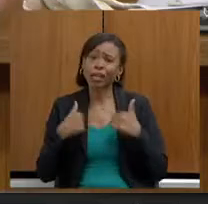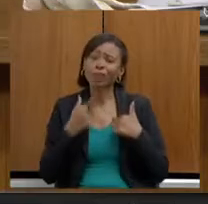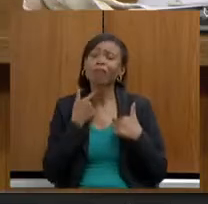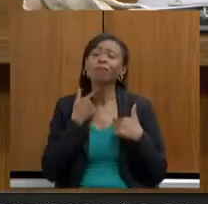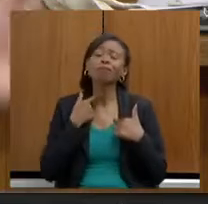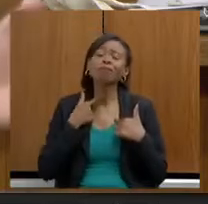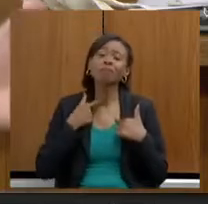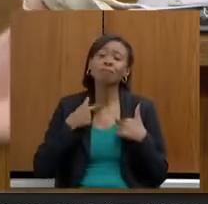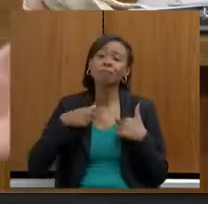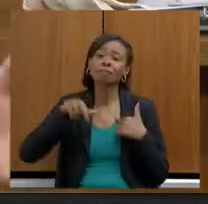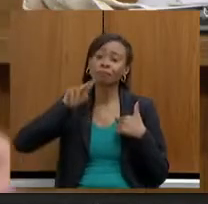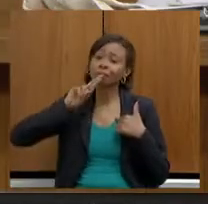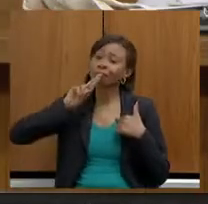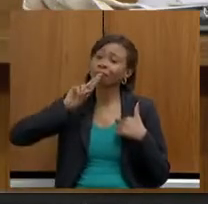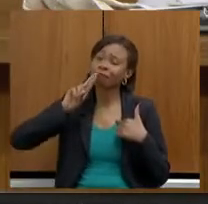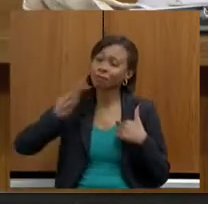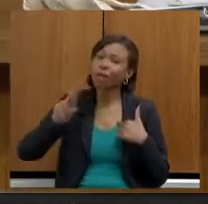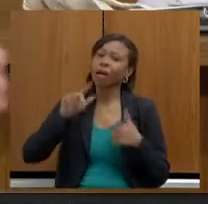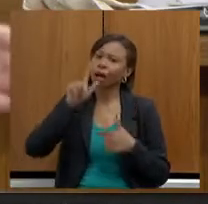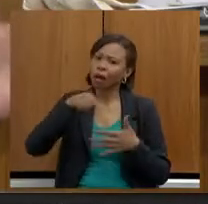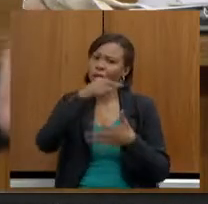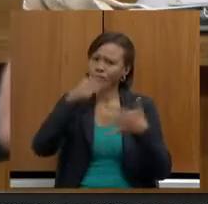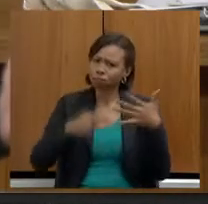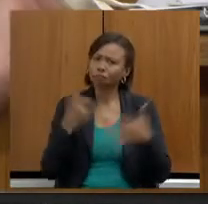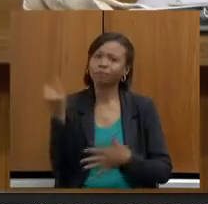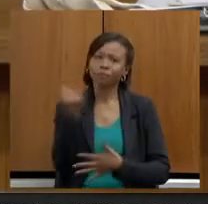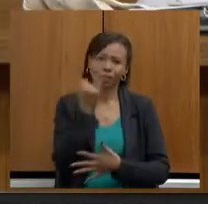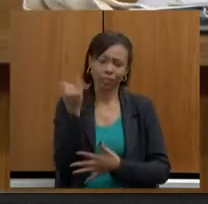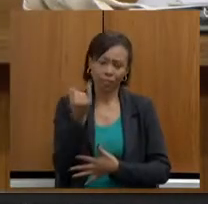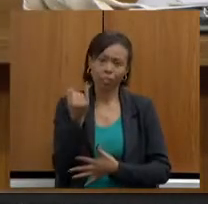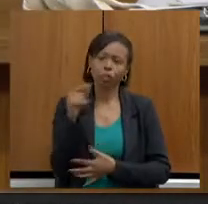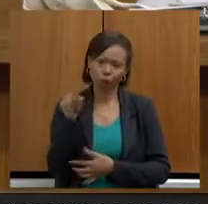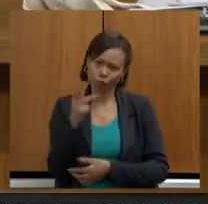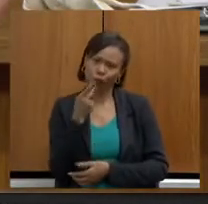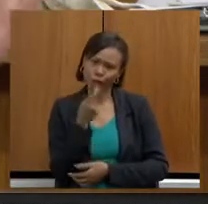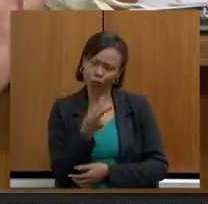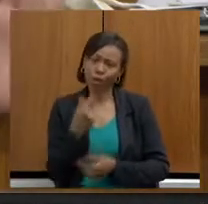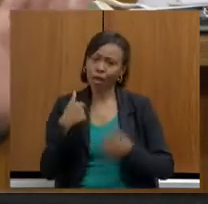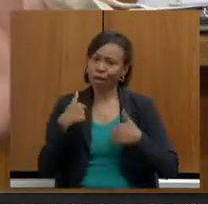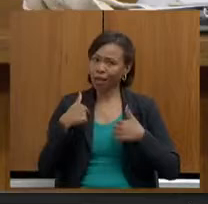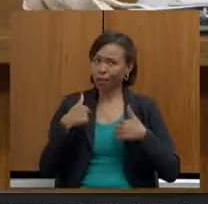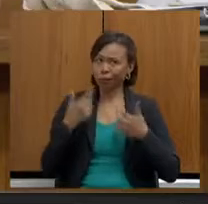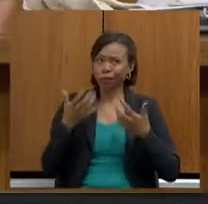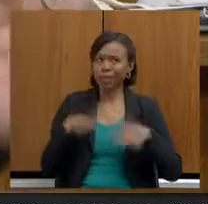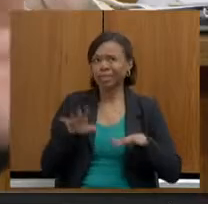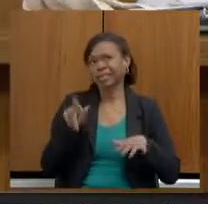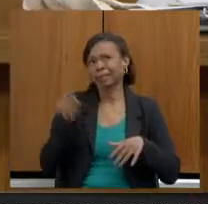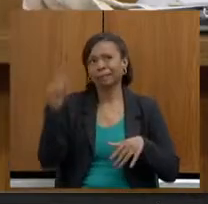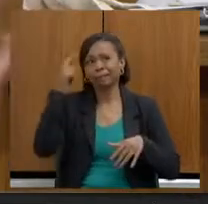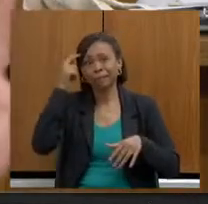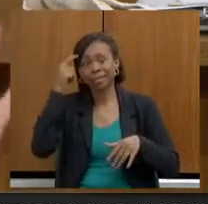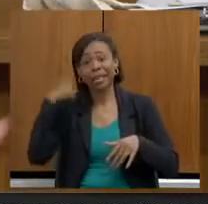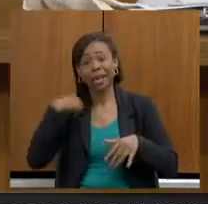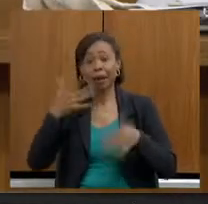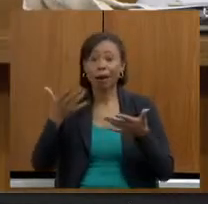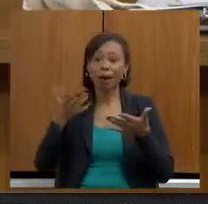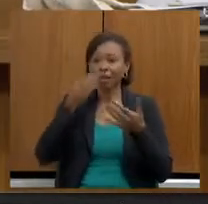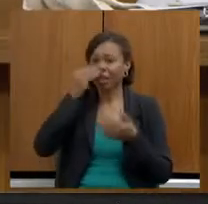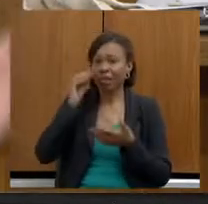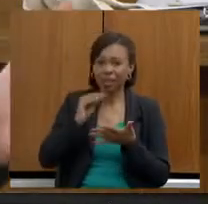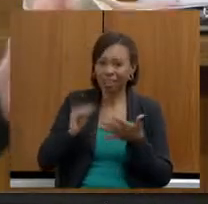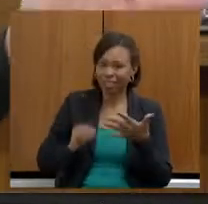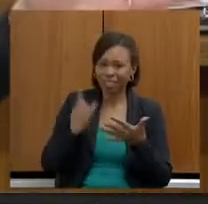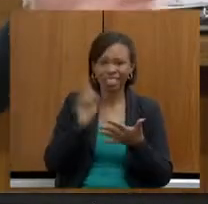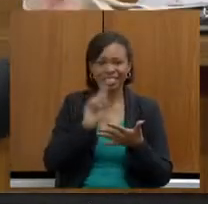de responder elas são muito importantes como o senhor colocou então eu não quero que sou que eu estou sabe não prestando atenção em